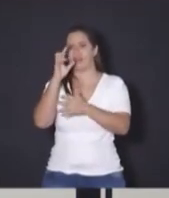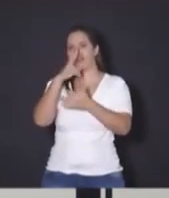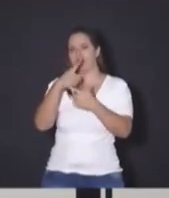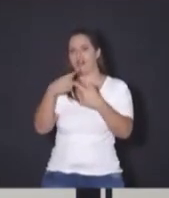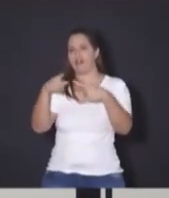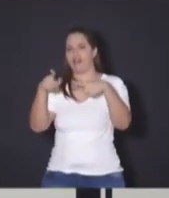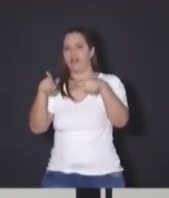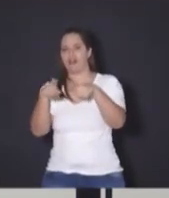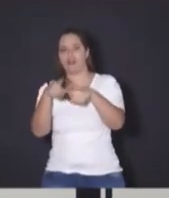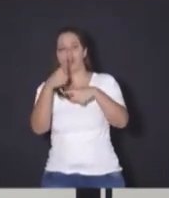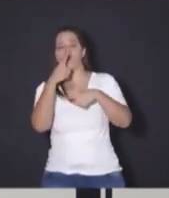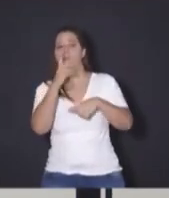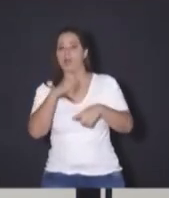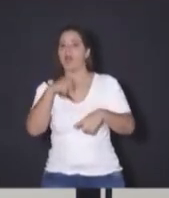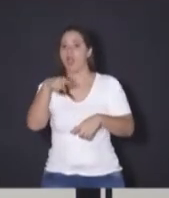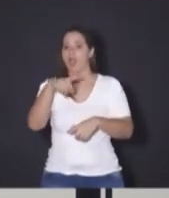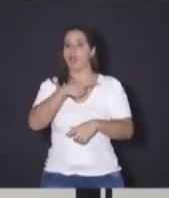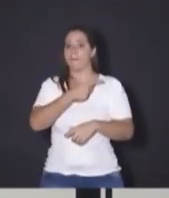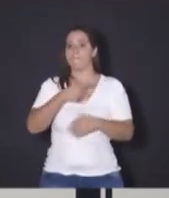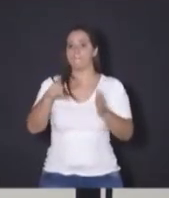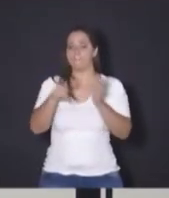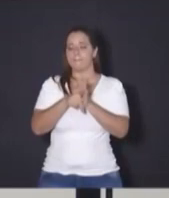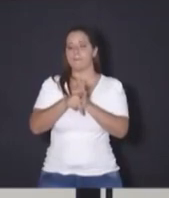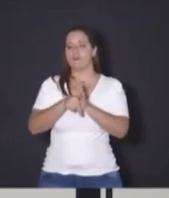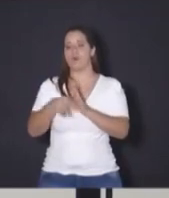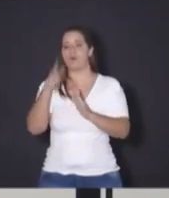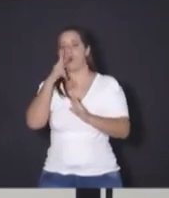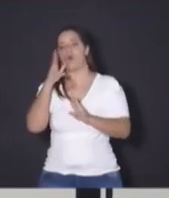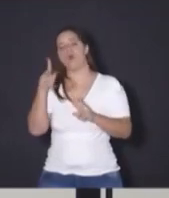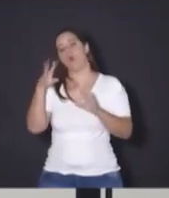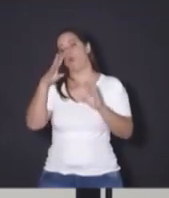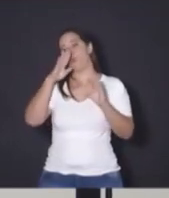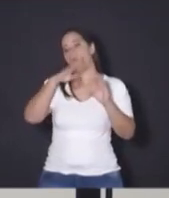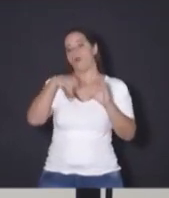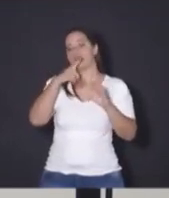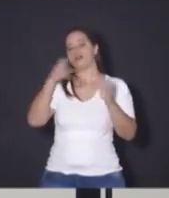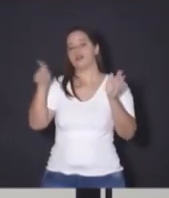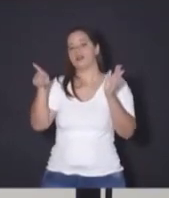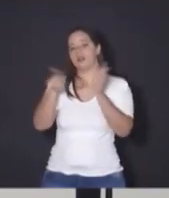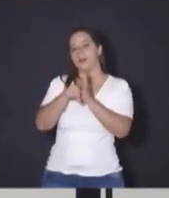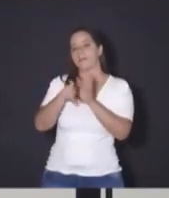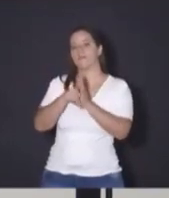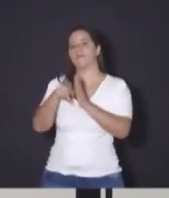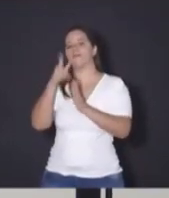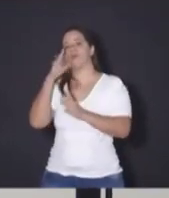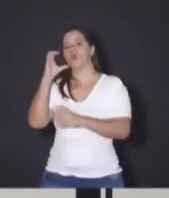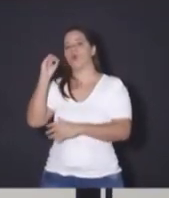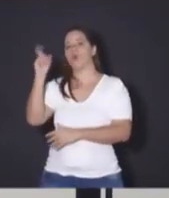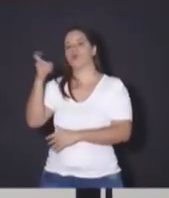lento, como deve ser para Lemba, que é Oxalá, que é Lissa.